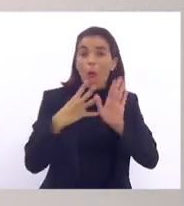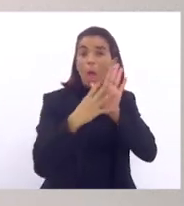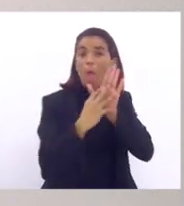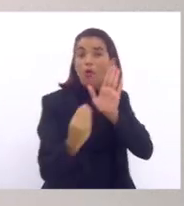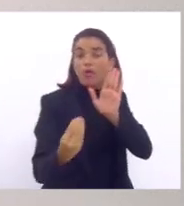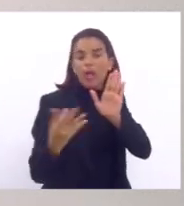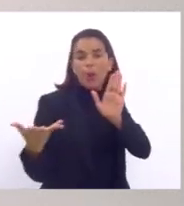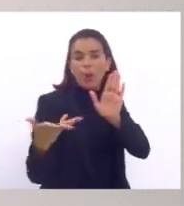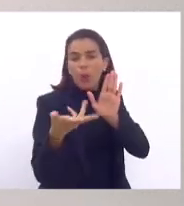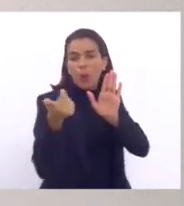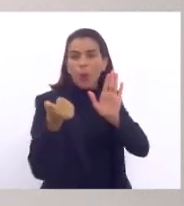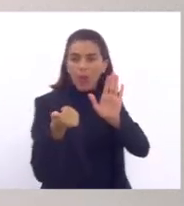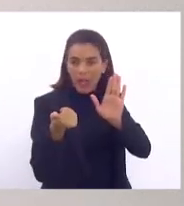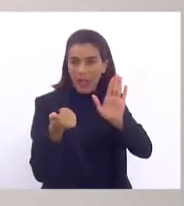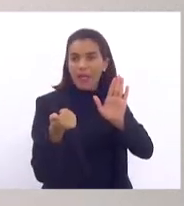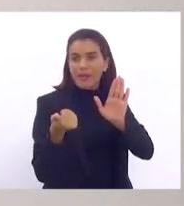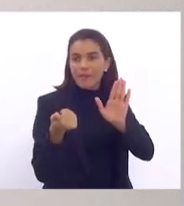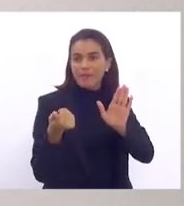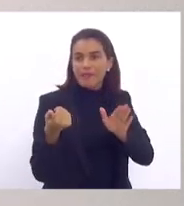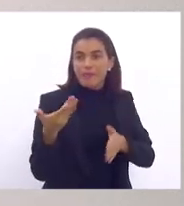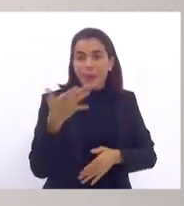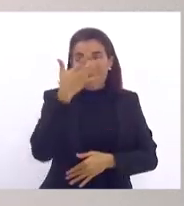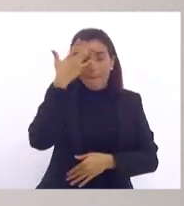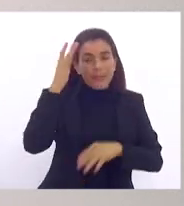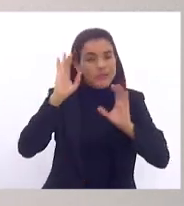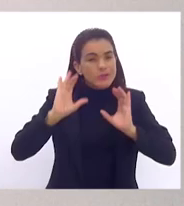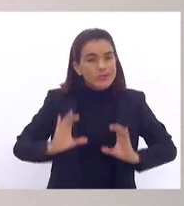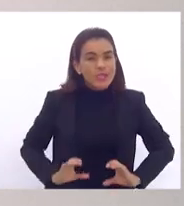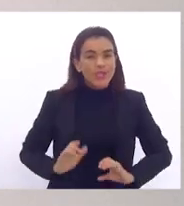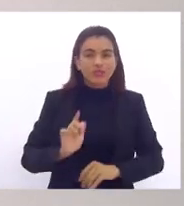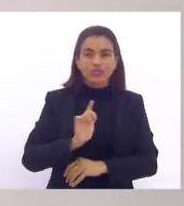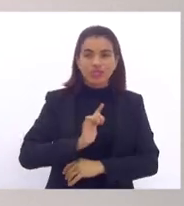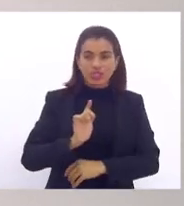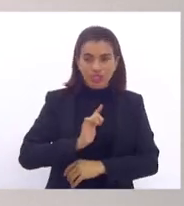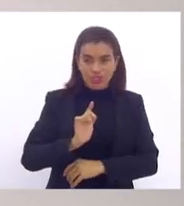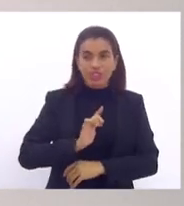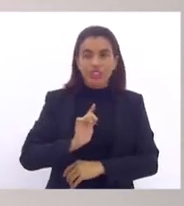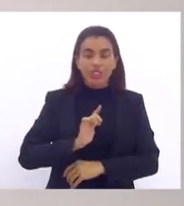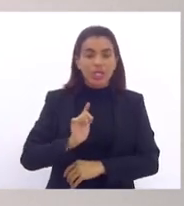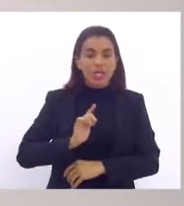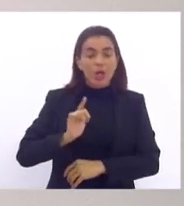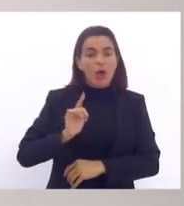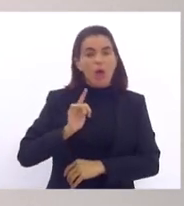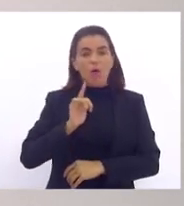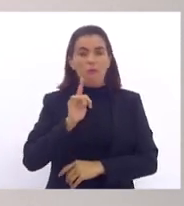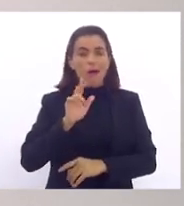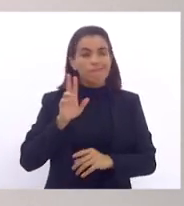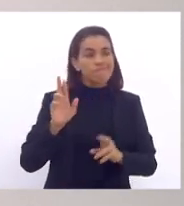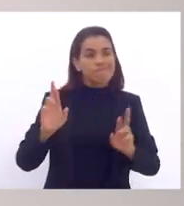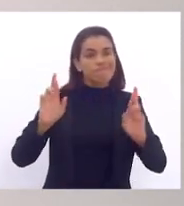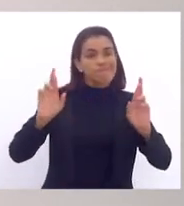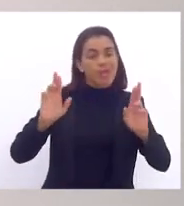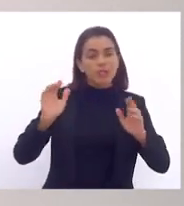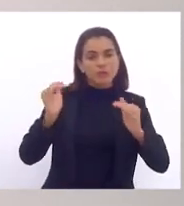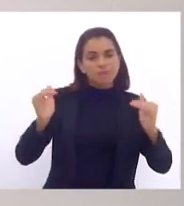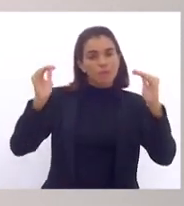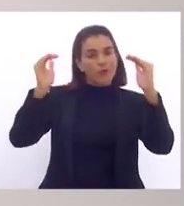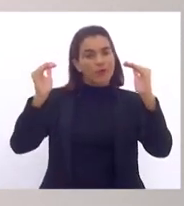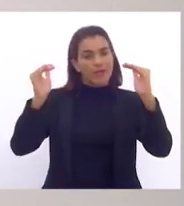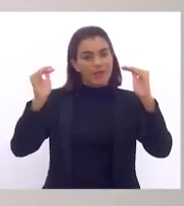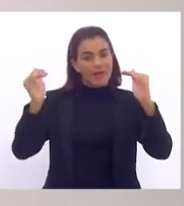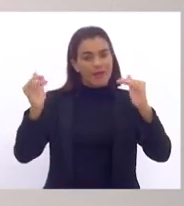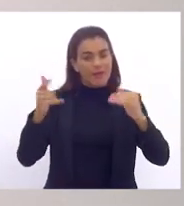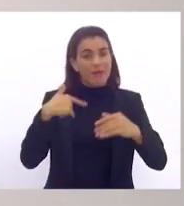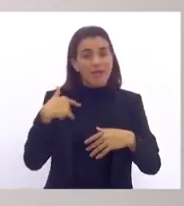entendeu quer dizer um cidadão que tinha uma perspectiva de poder muito maior e que cede a